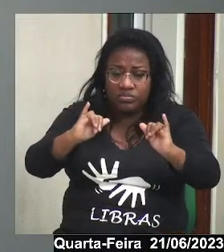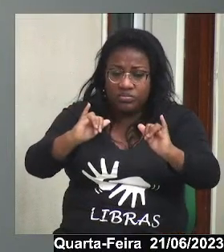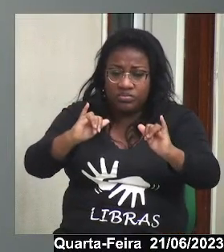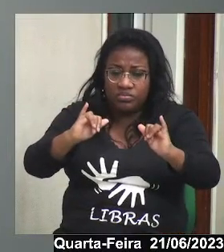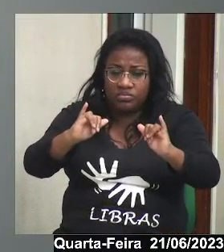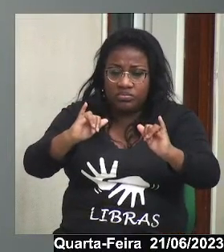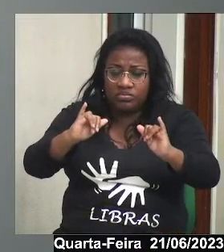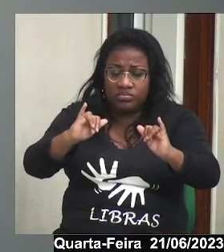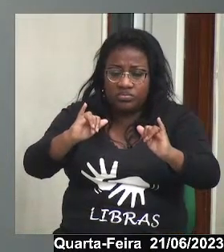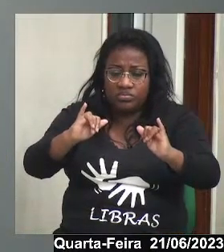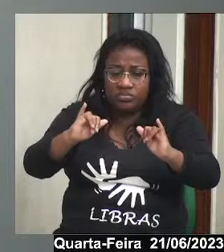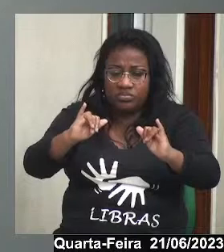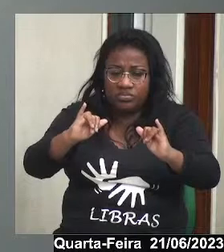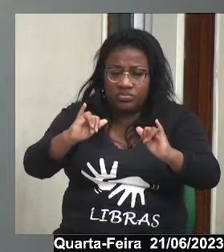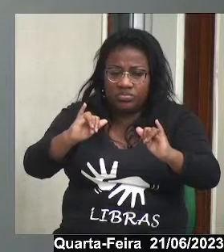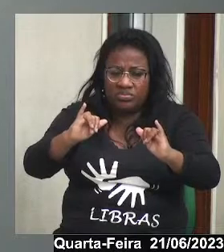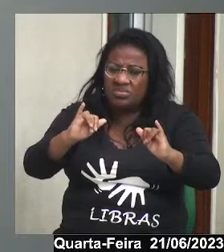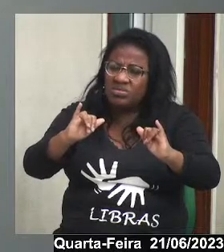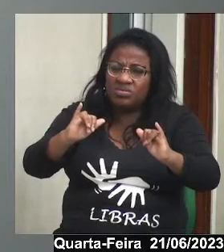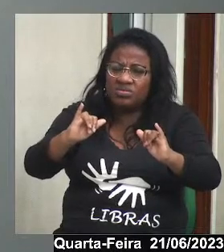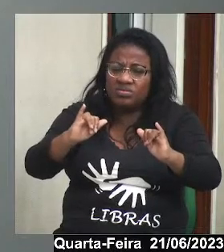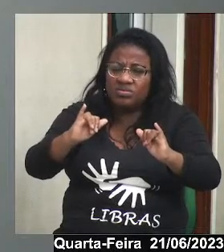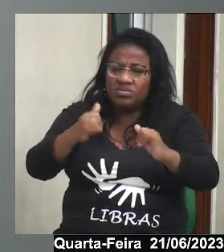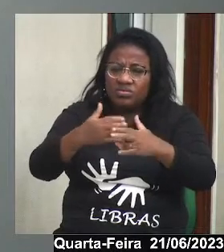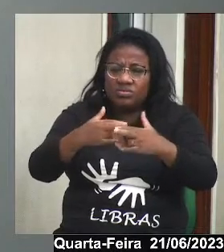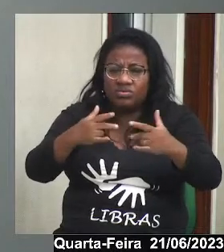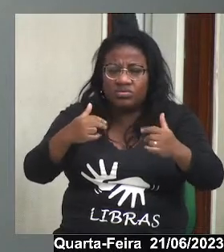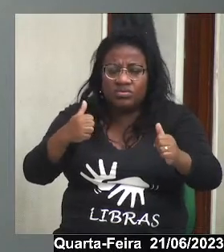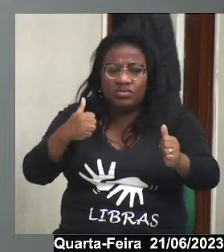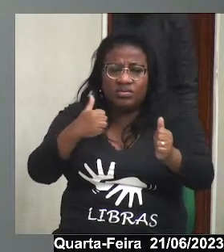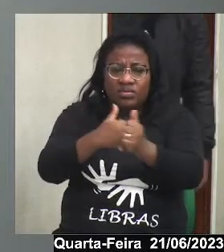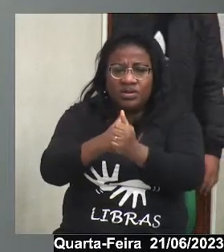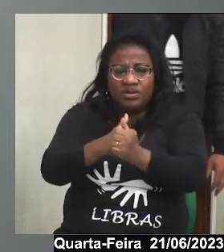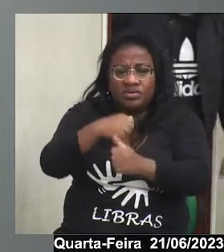de vidro ao lado da igreja, senhores, do museu.